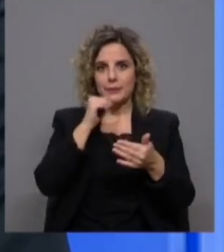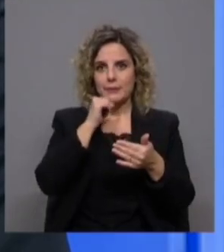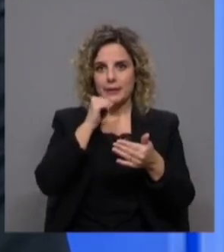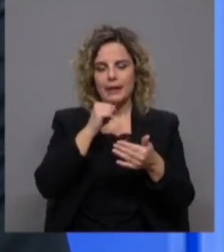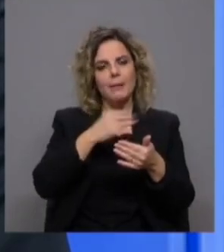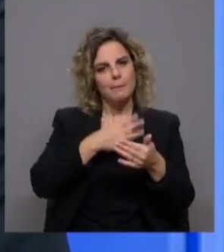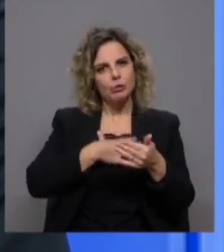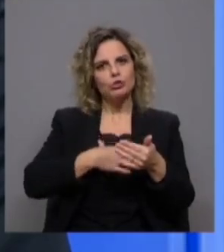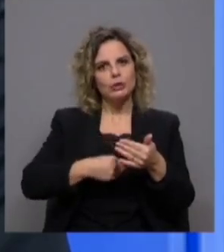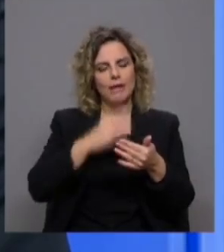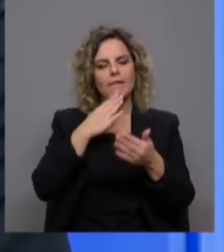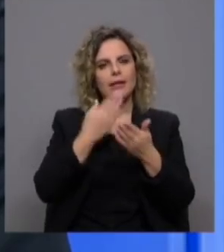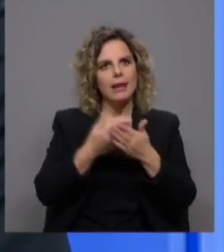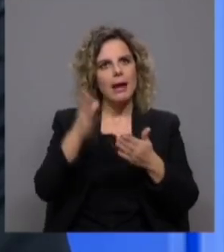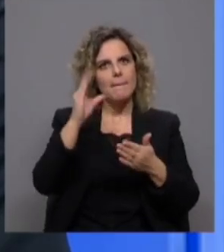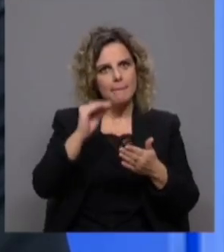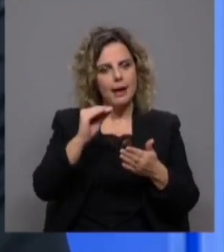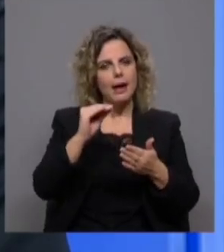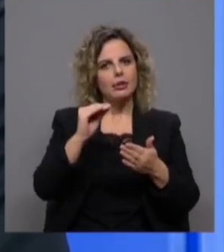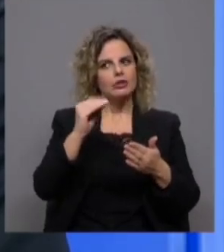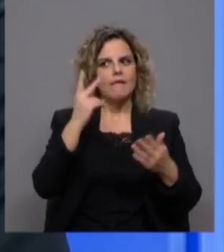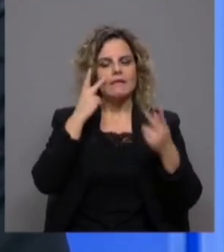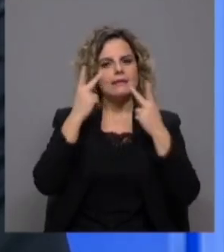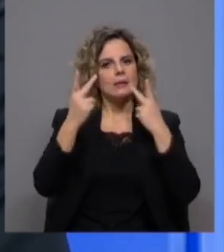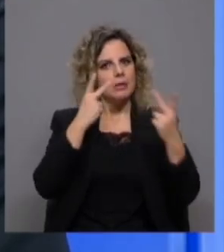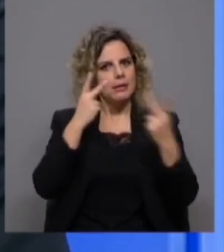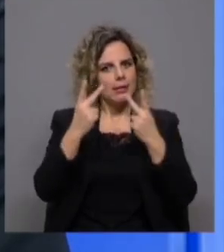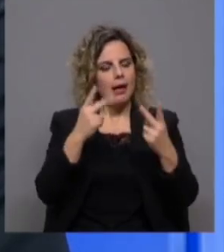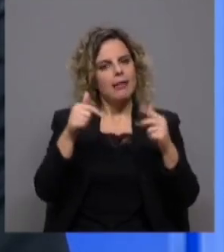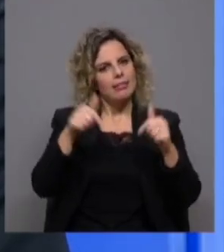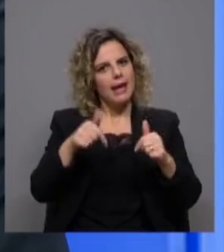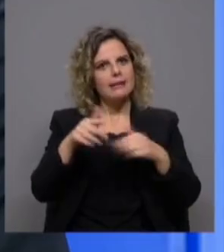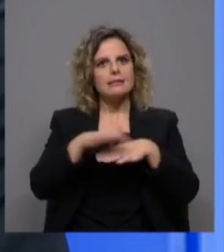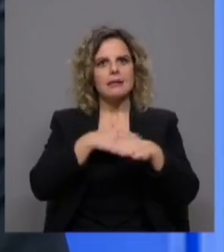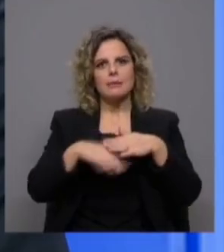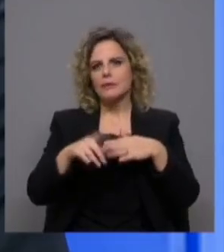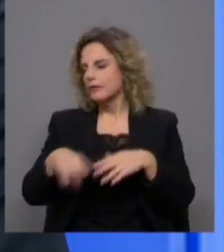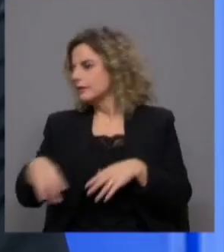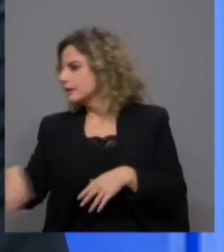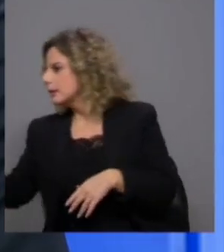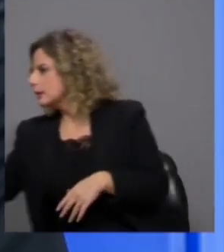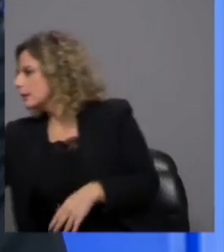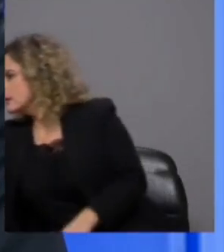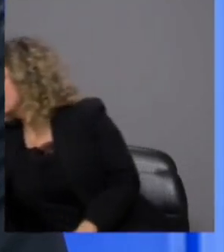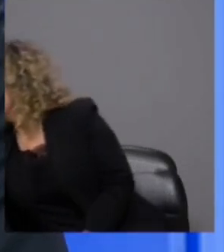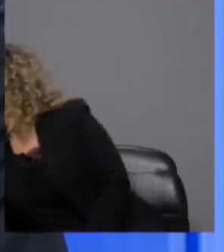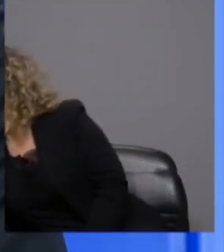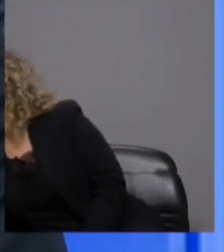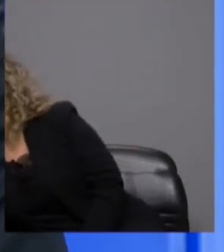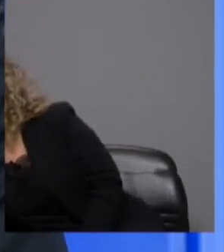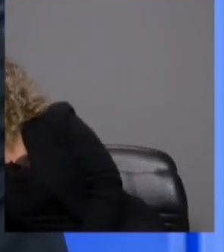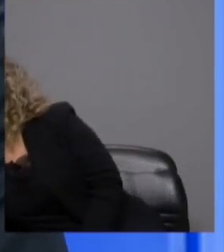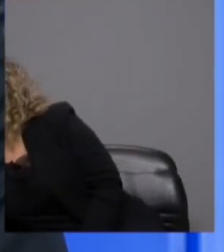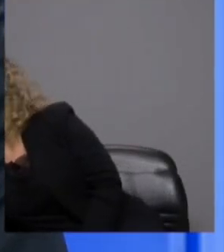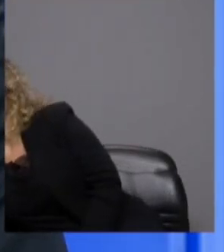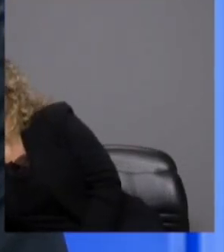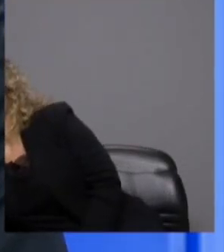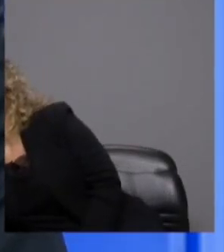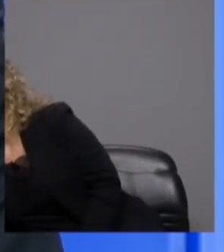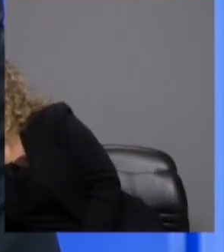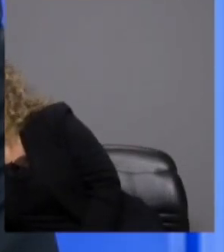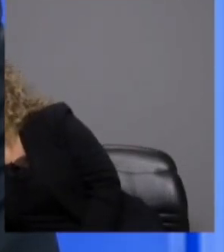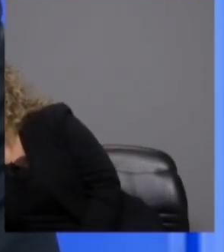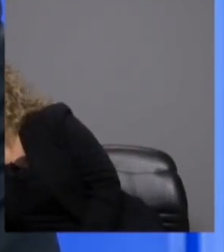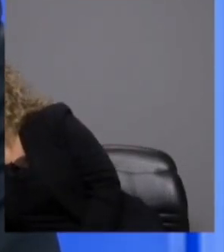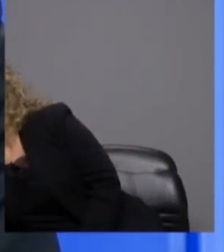gostássemos de facto de ter mais visibilidade em quarta estamos aqui a fazer também e de dizer que ao longo do tempo temos sentido penso também por mérito nosso